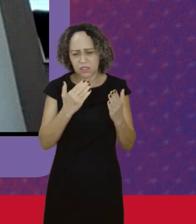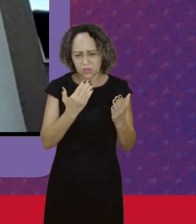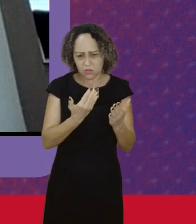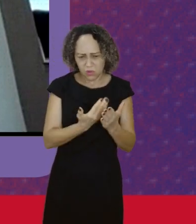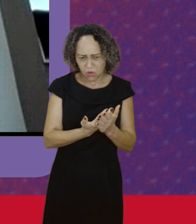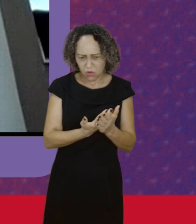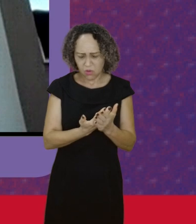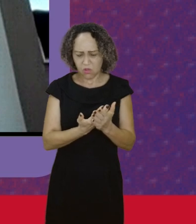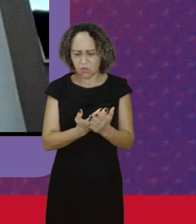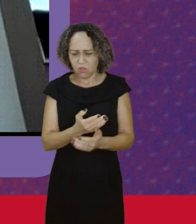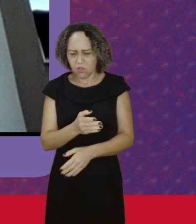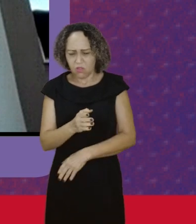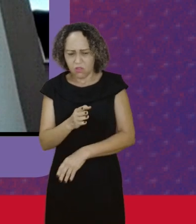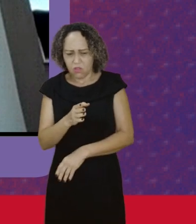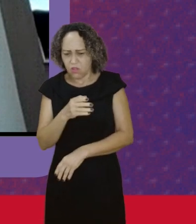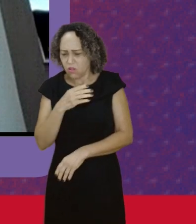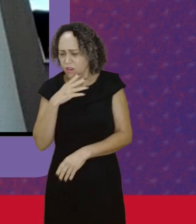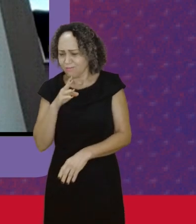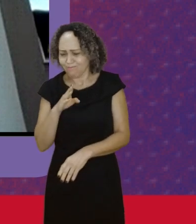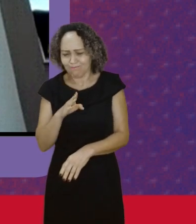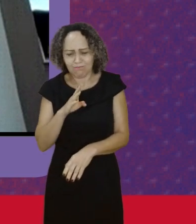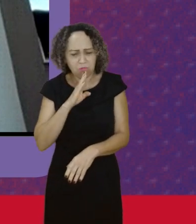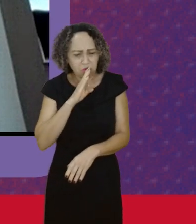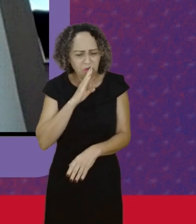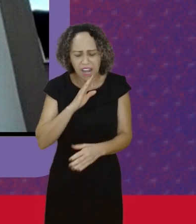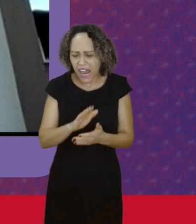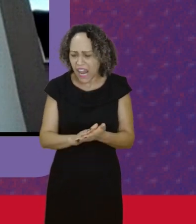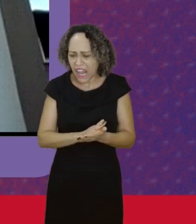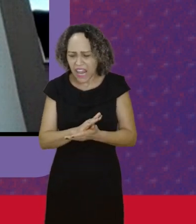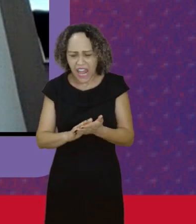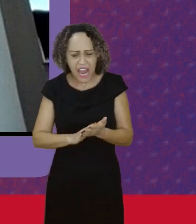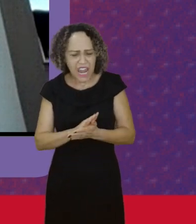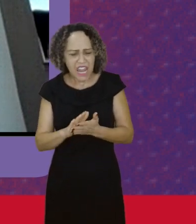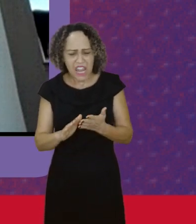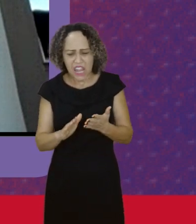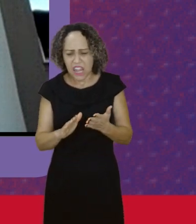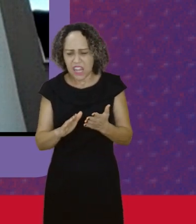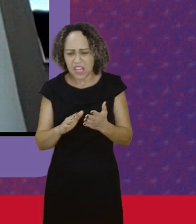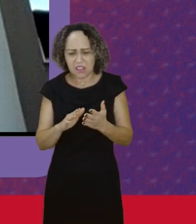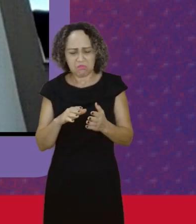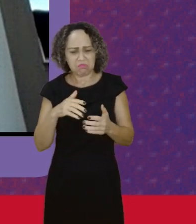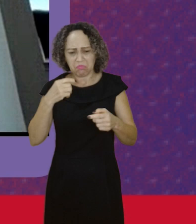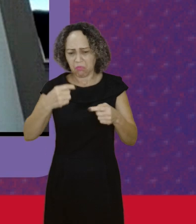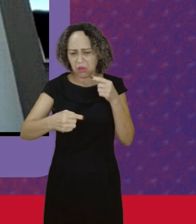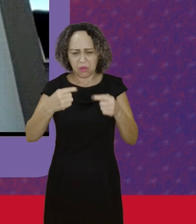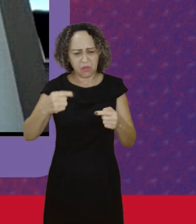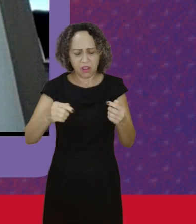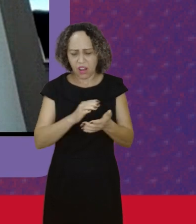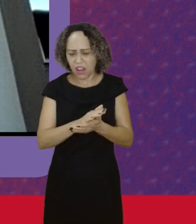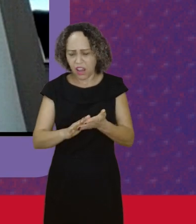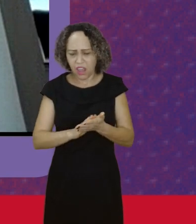pode falar, não pode questionar, não pode criticar,